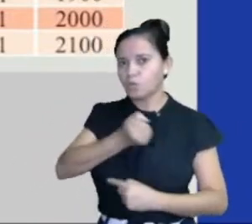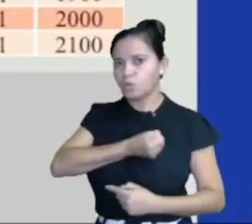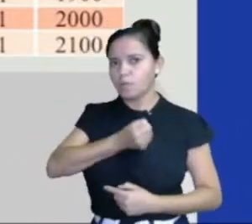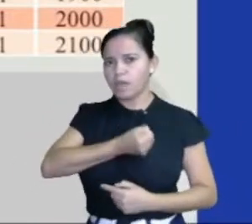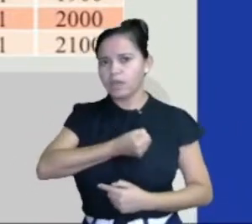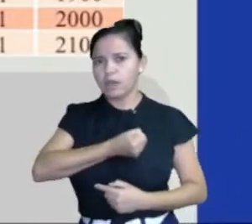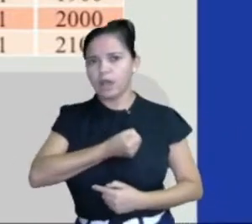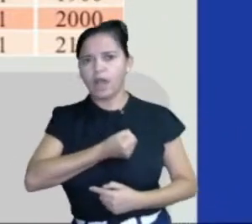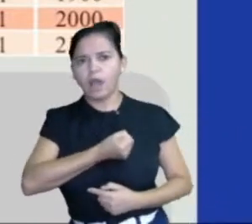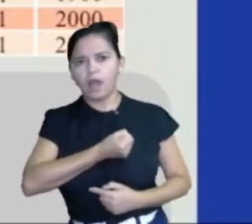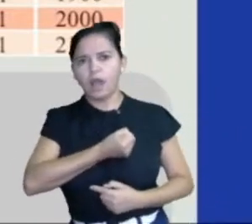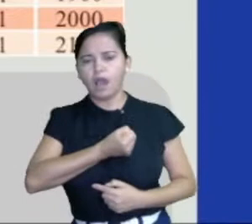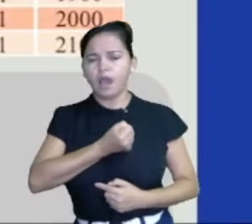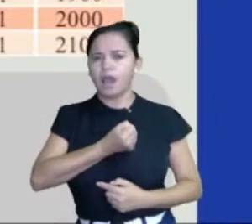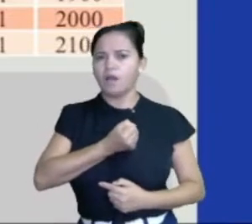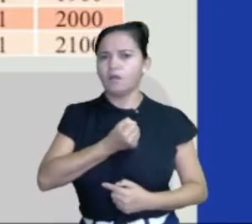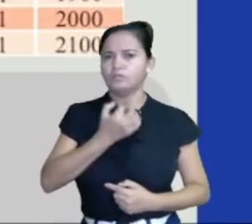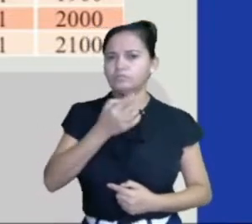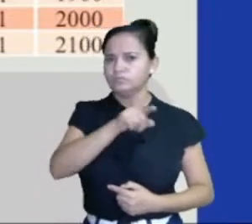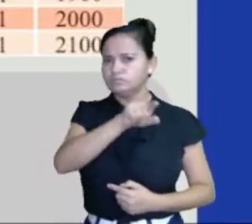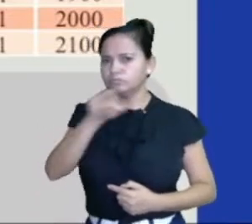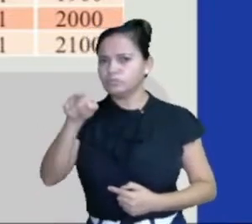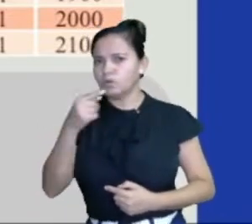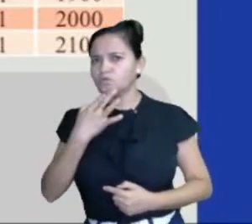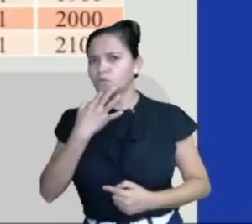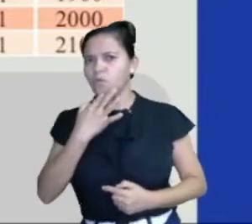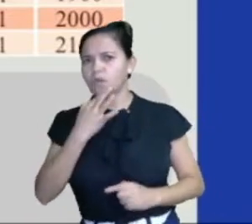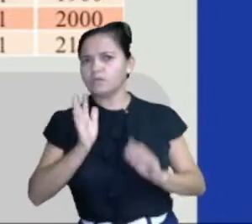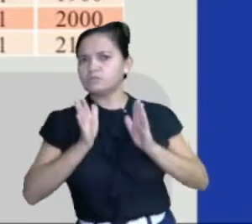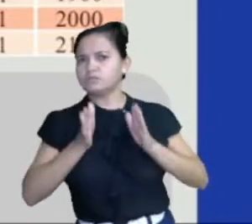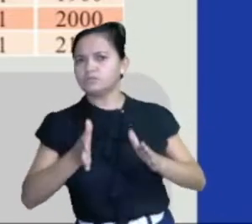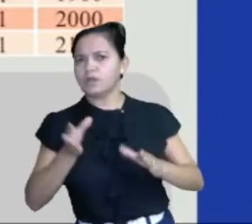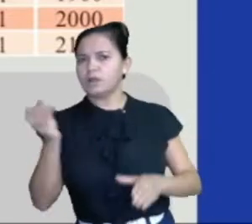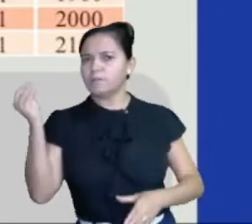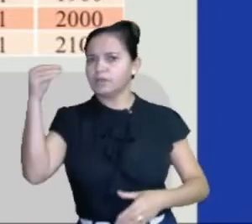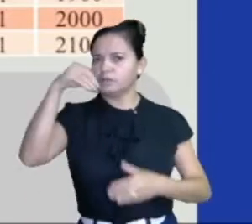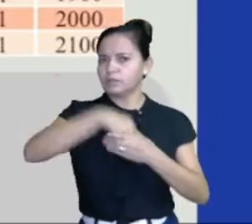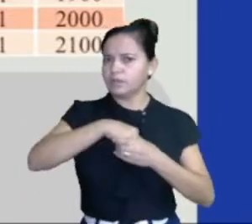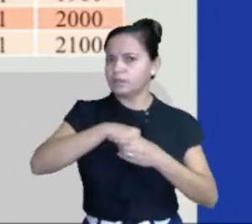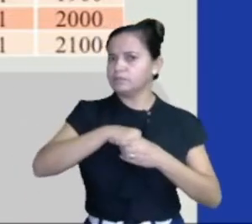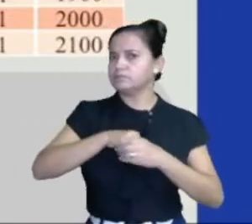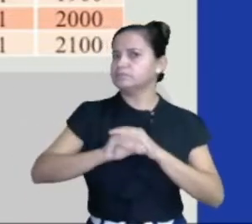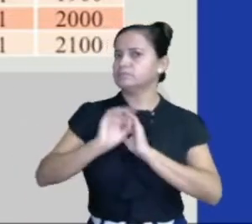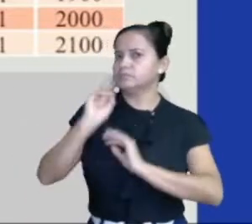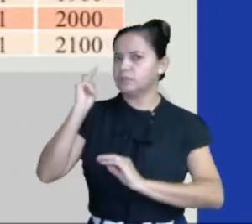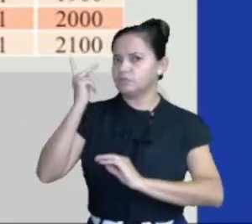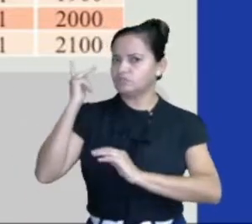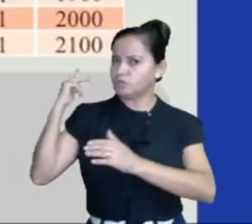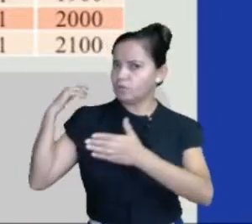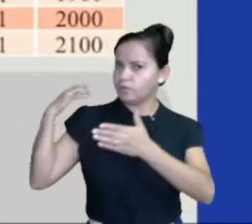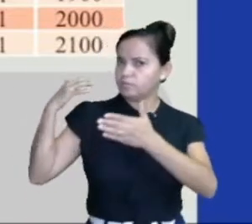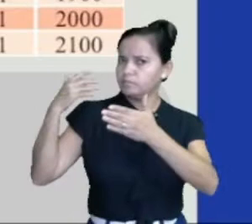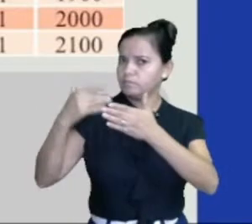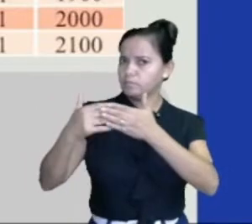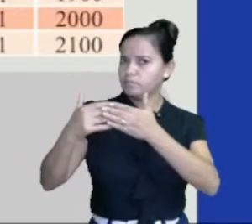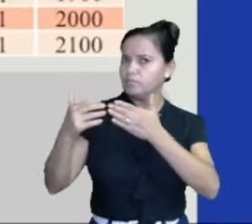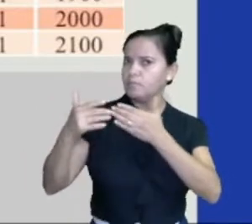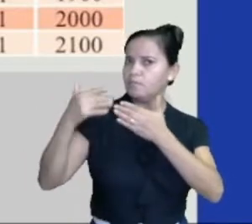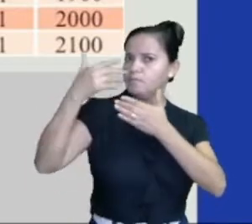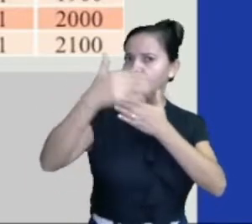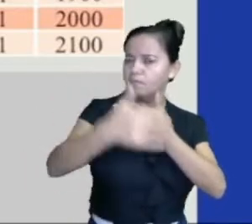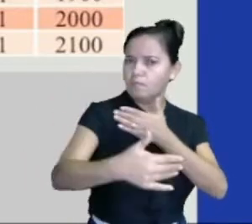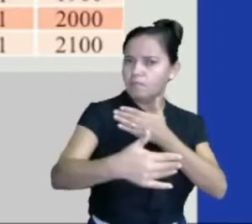como nós conhecemos. Certo? Só que dentro da história, quando nós estamos estudando,